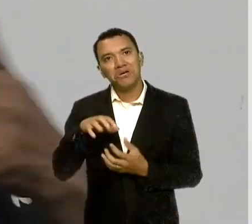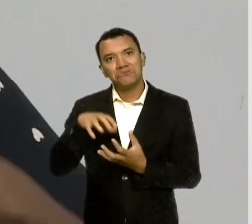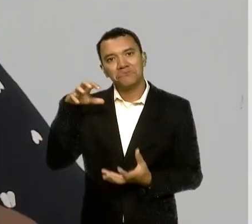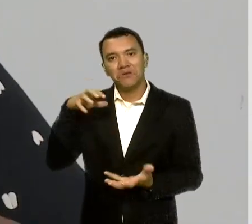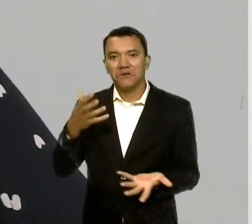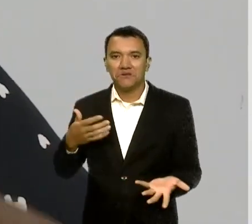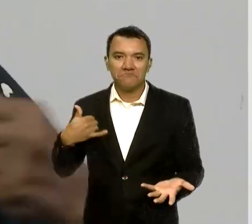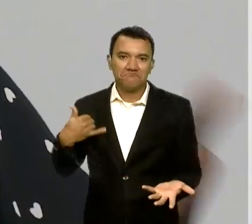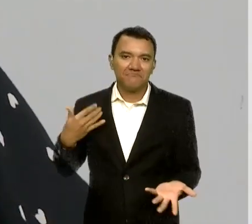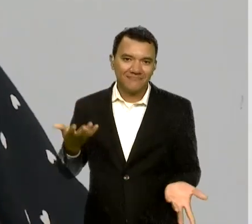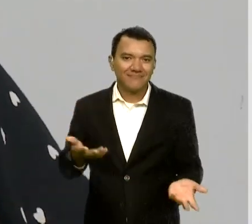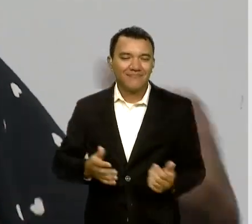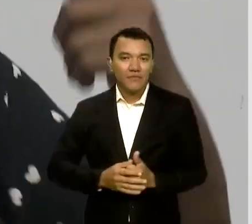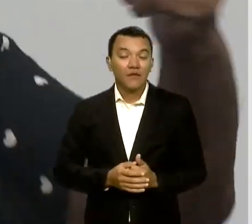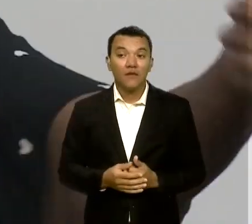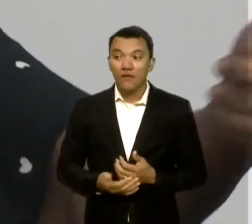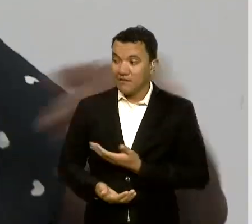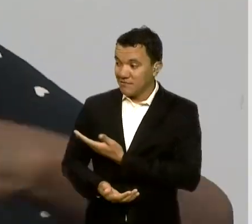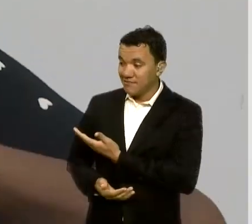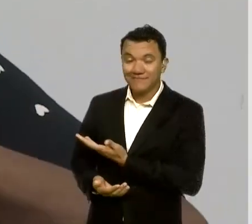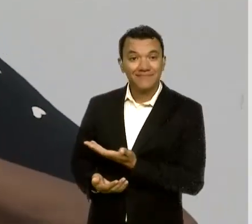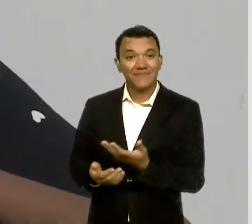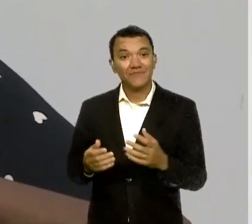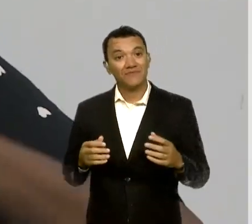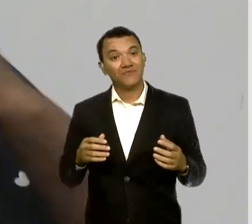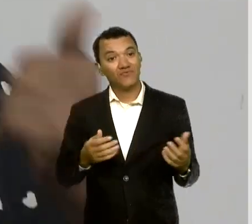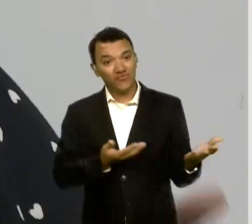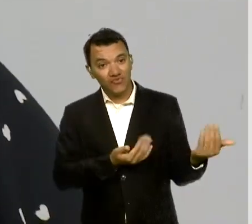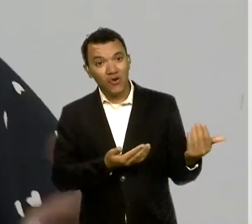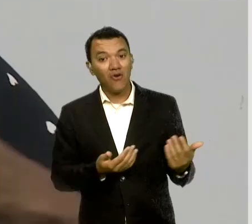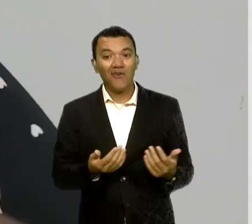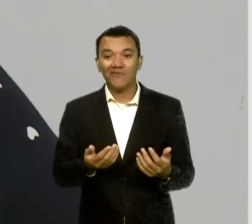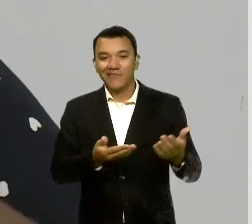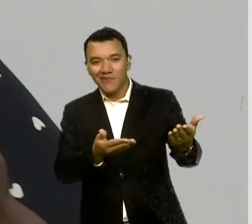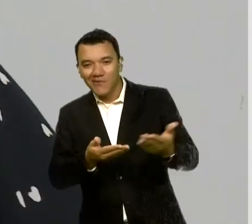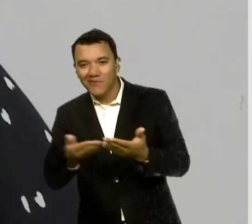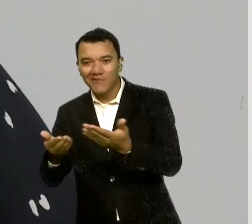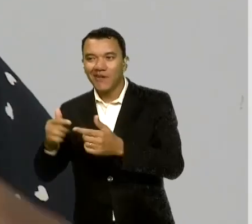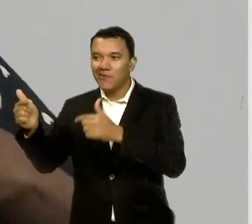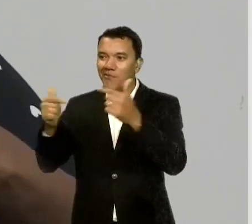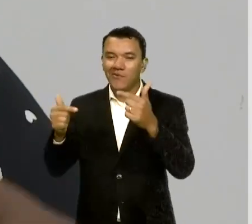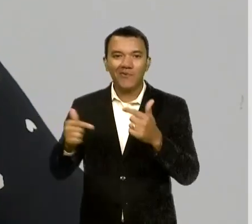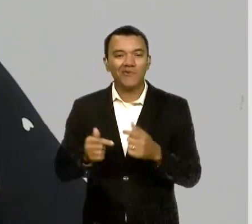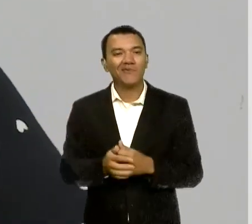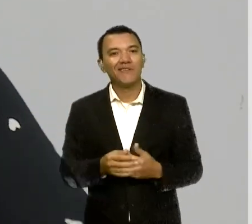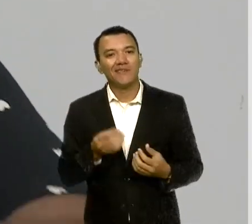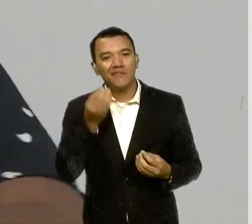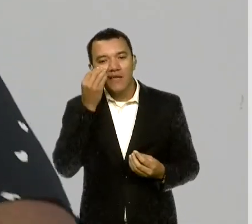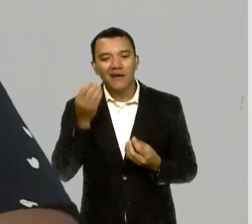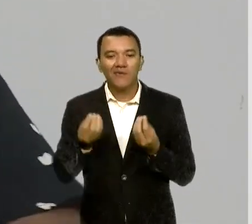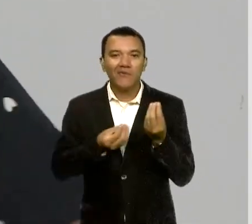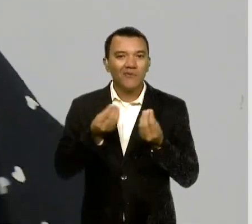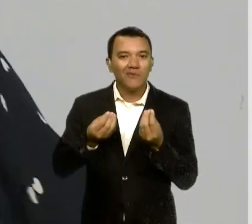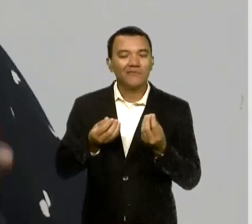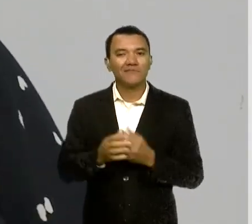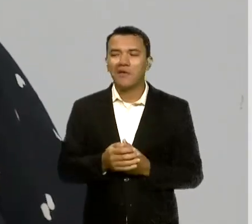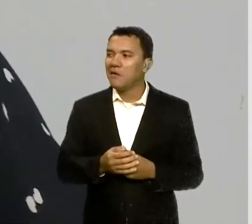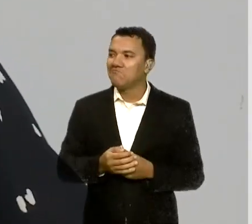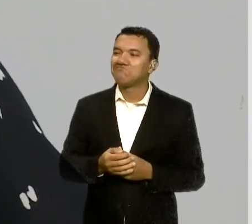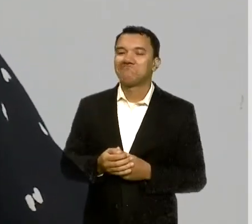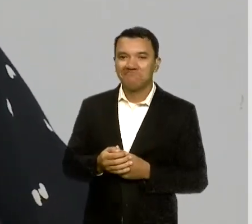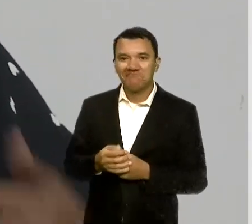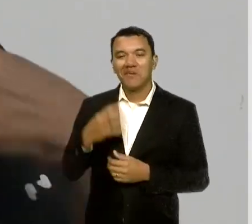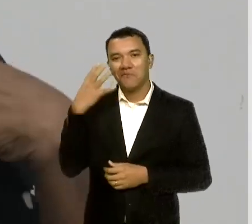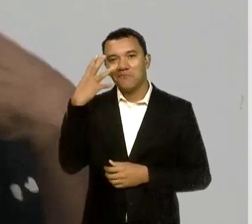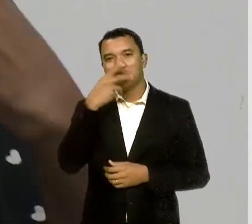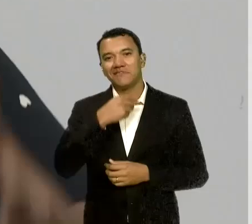já tem, né? É um jovem já na televisão puxando o outro, olhando, vendo, né? Como é que faz. Então, sim, é lindo a gente ver as pessoas